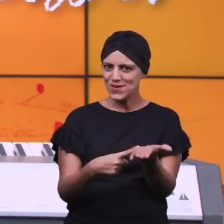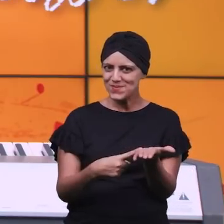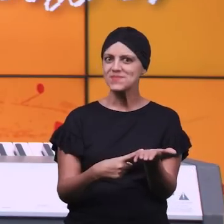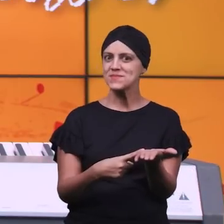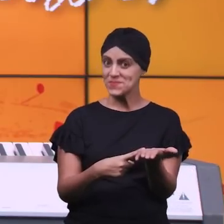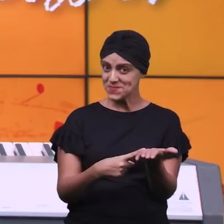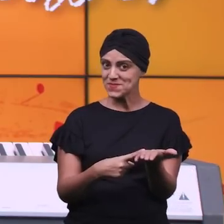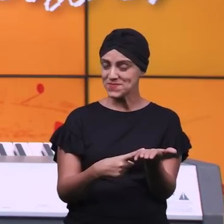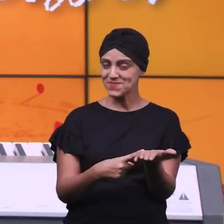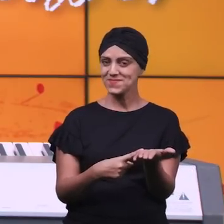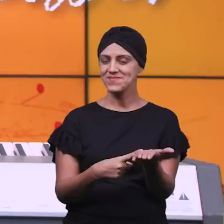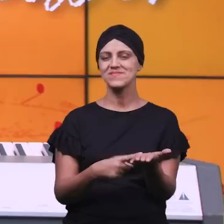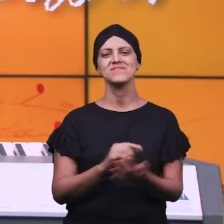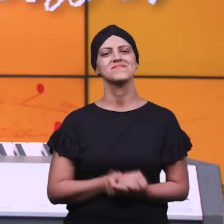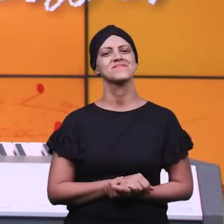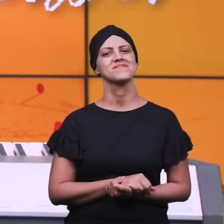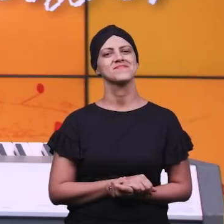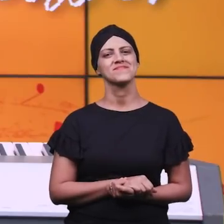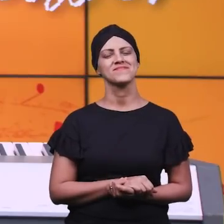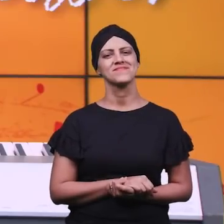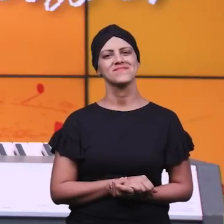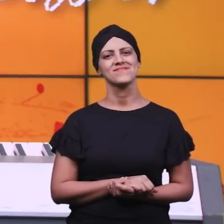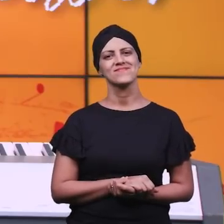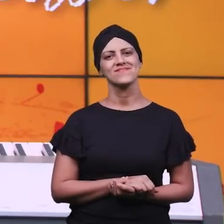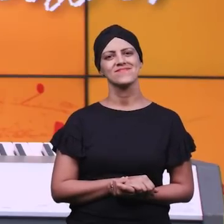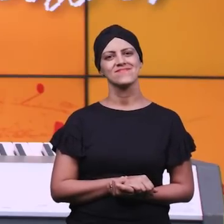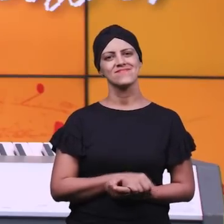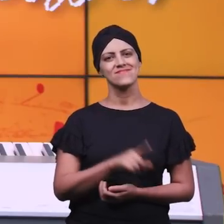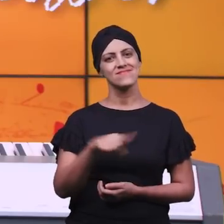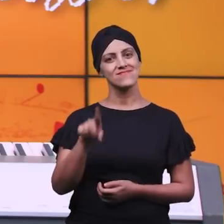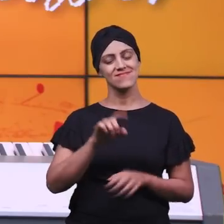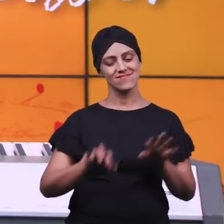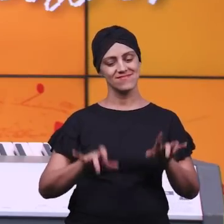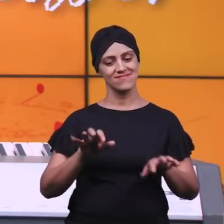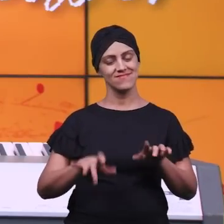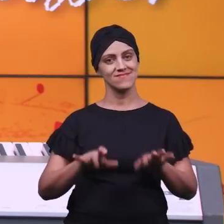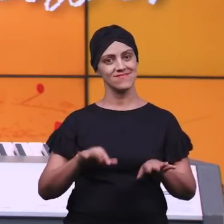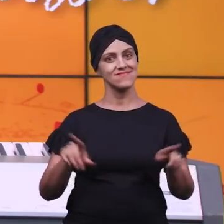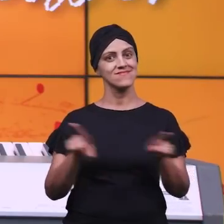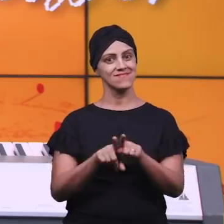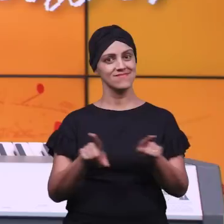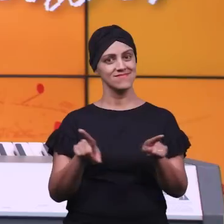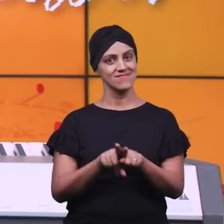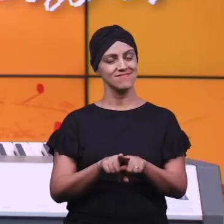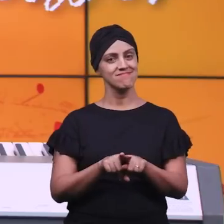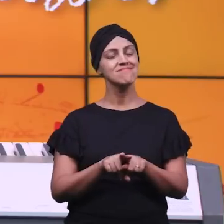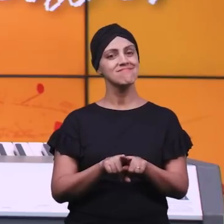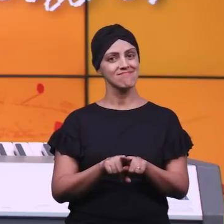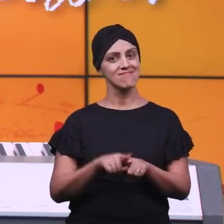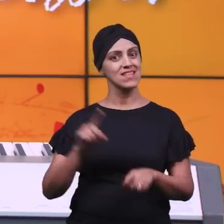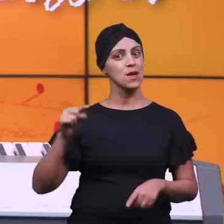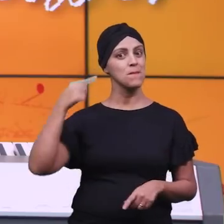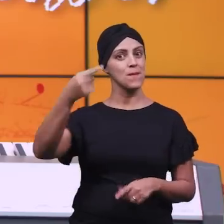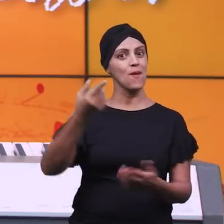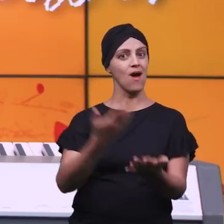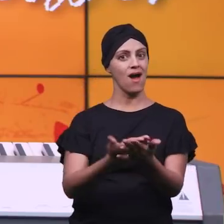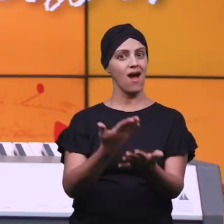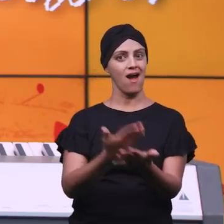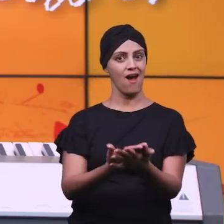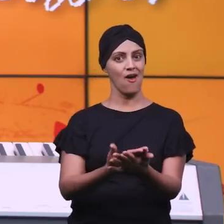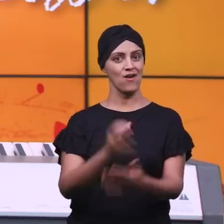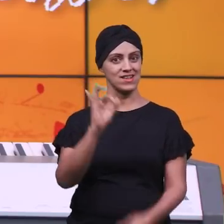bastante. Combinado? Eu conto com vocês. E pianista, conto também com vocês